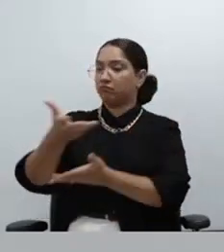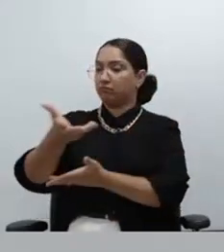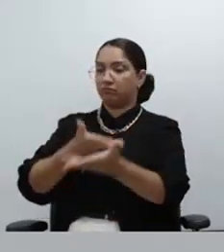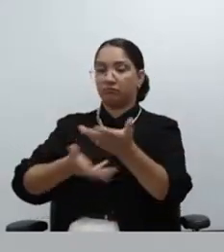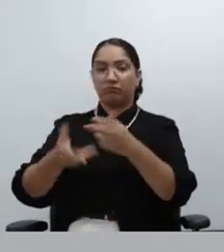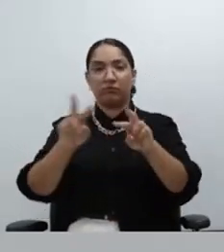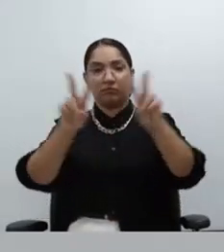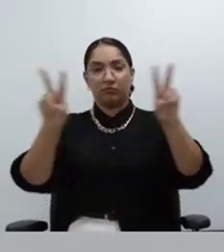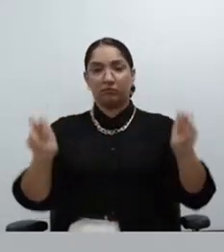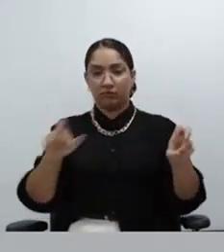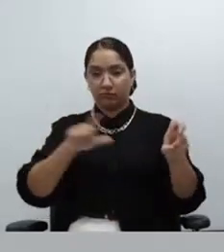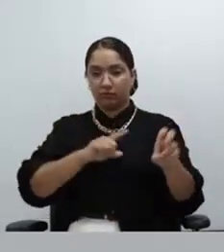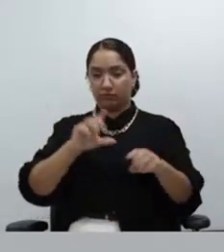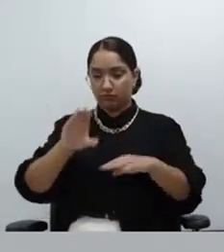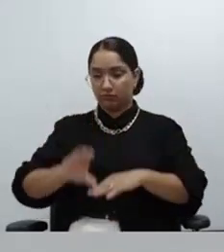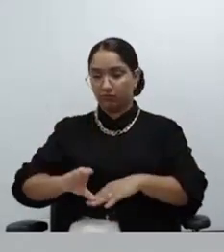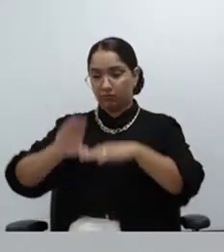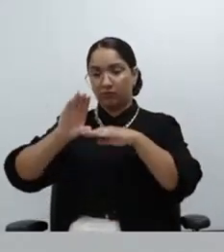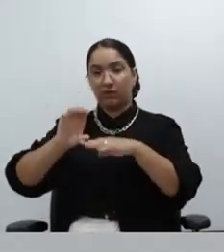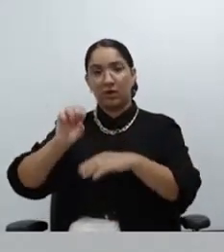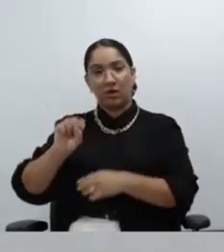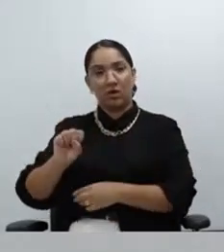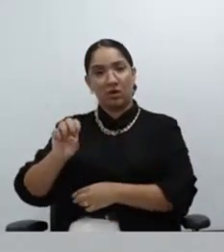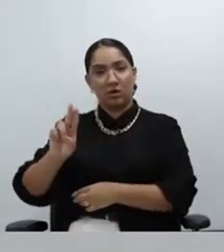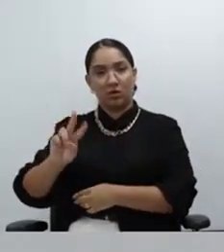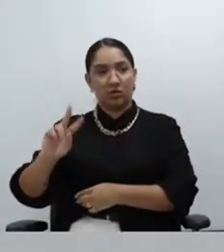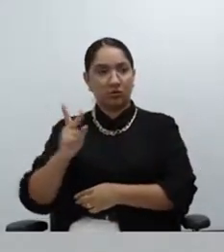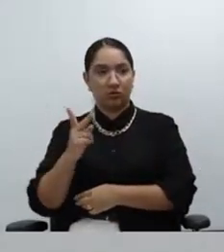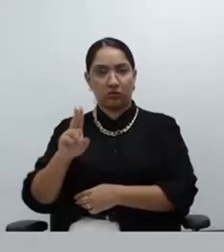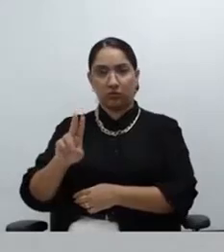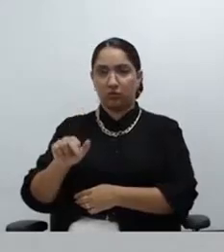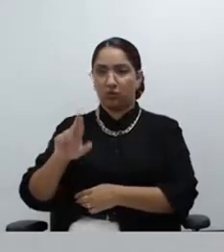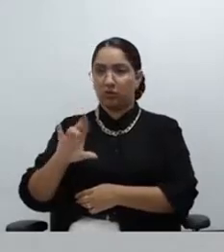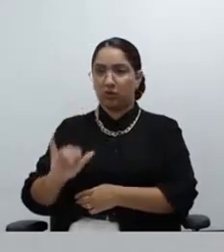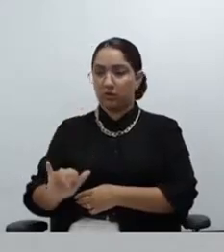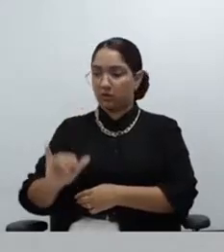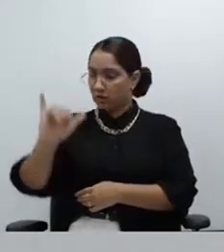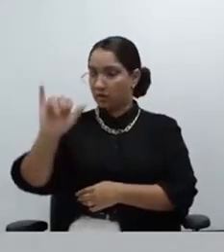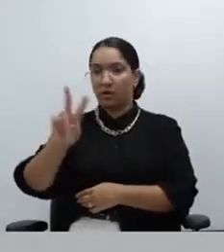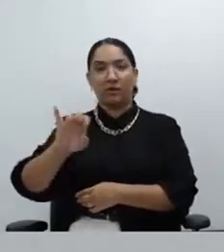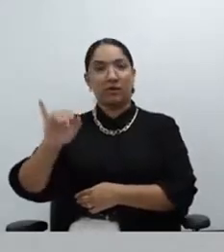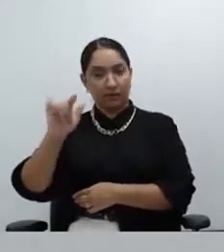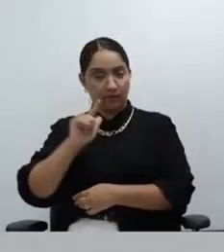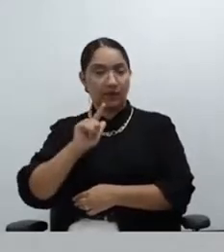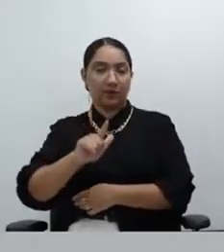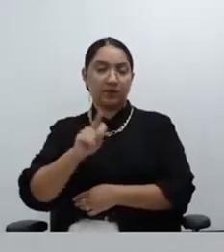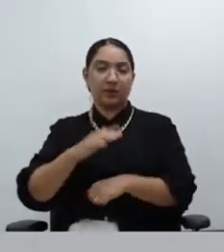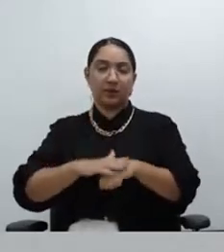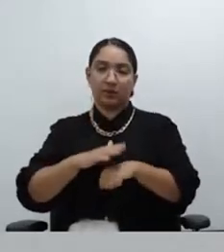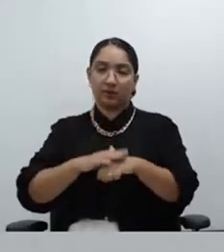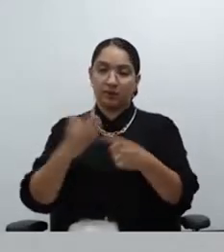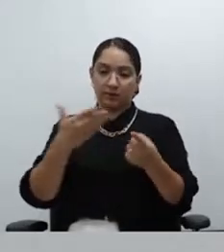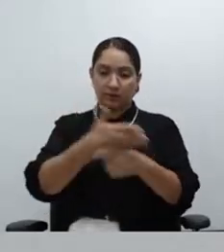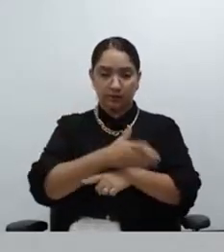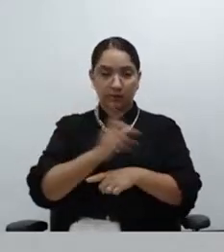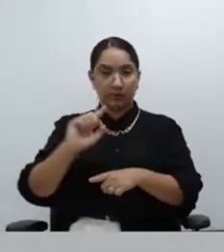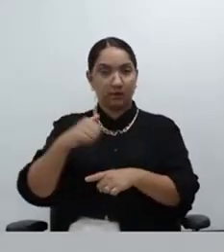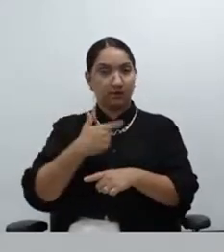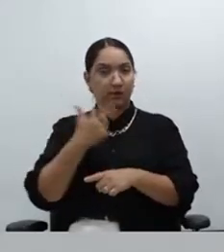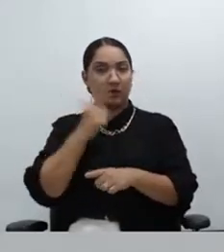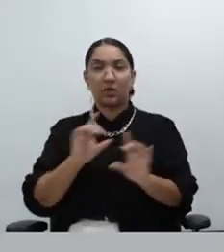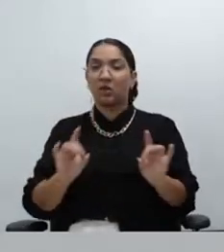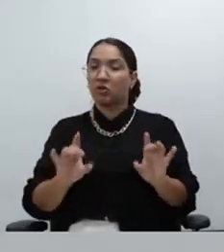da excelentíssima conselheira Suhaili Fernandes, do interesse de participar. Certamente, na ordem do dia, nós podemos avançar nesse tema. Foi